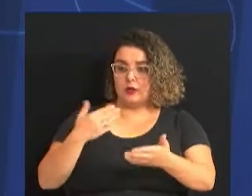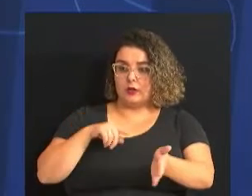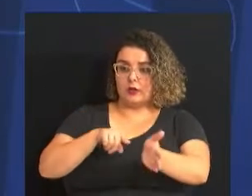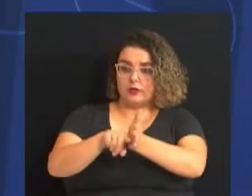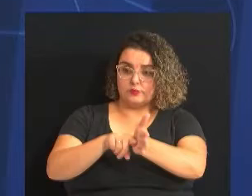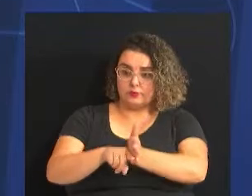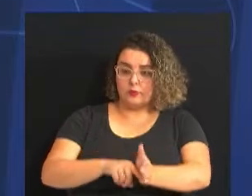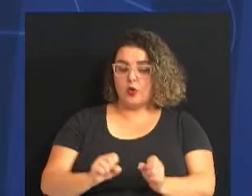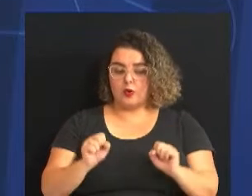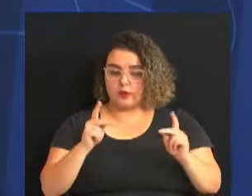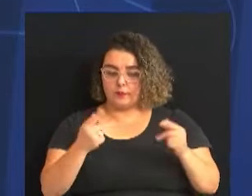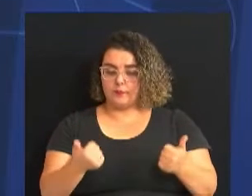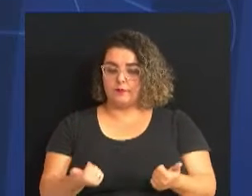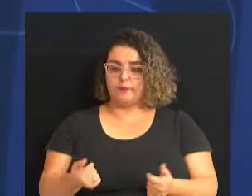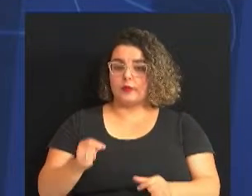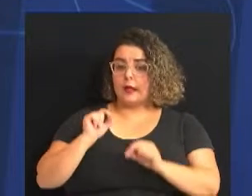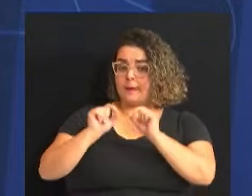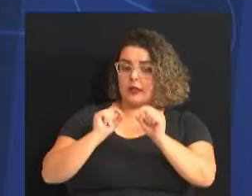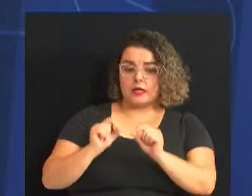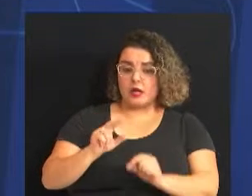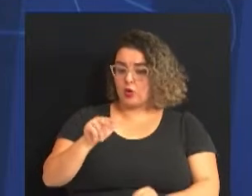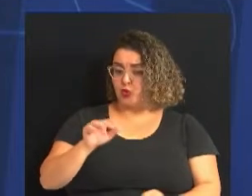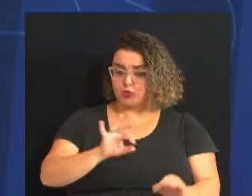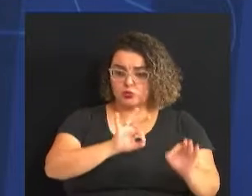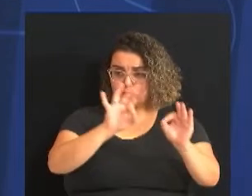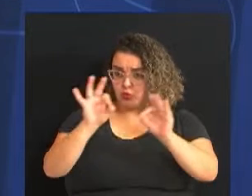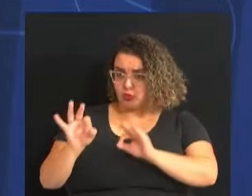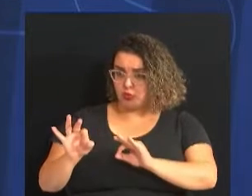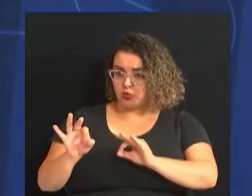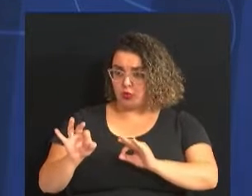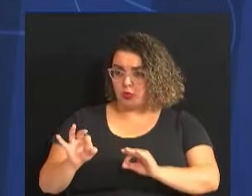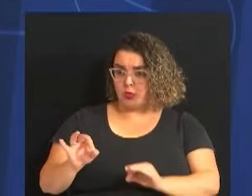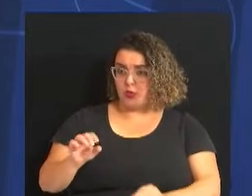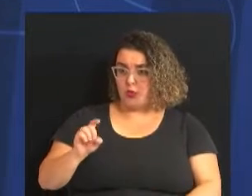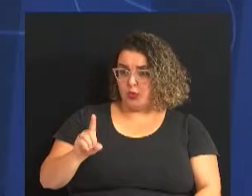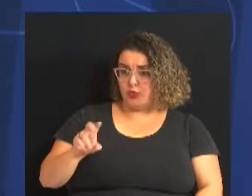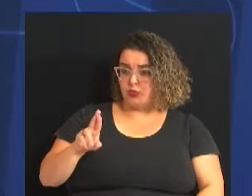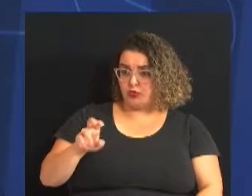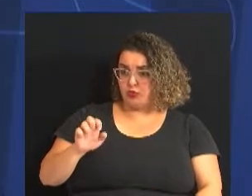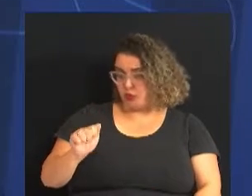perguntas. Para quem nunca acompanhou, Bulgarelli, o draft, né, eu acho